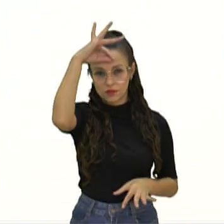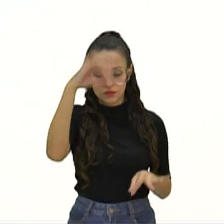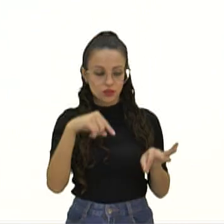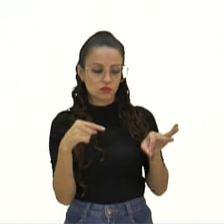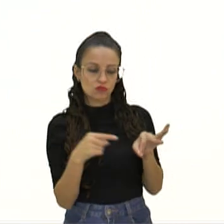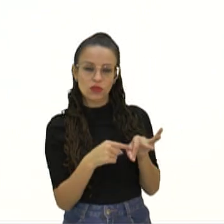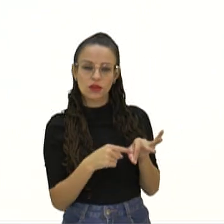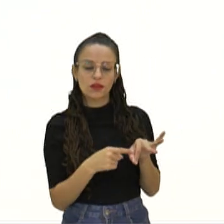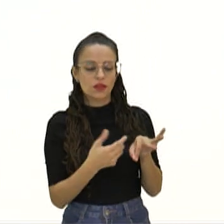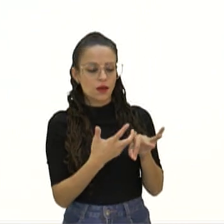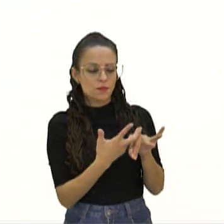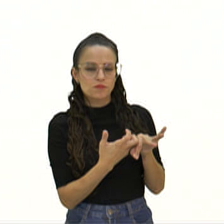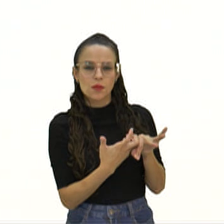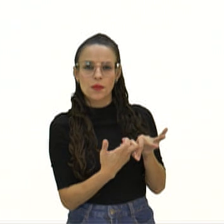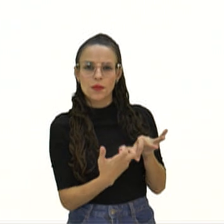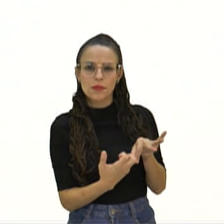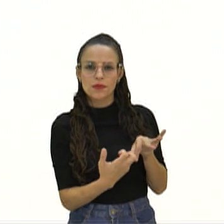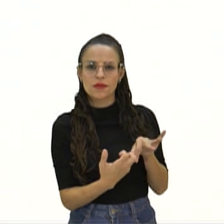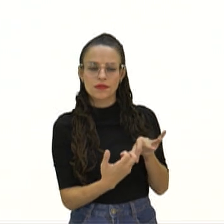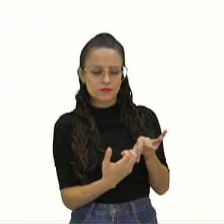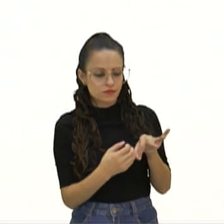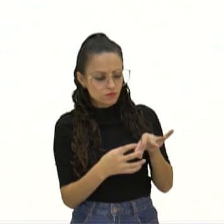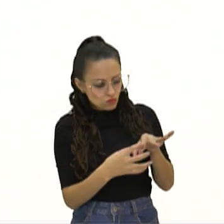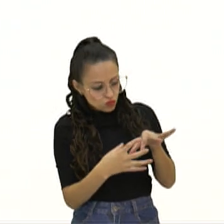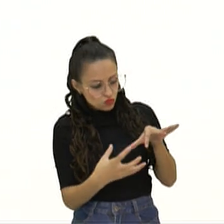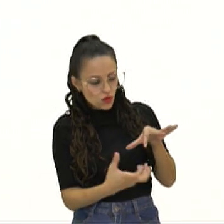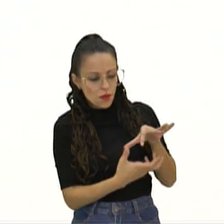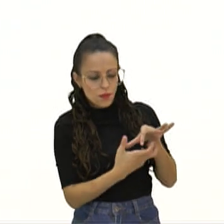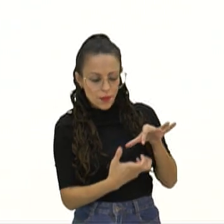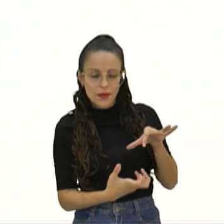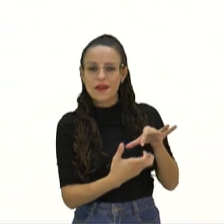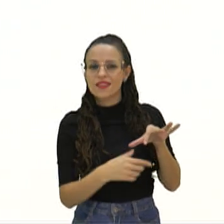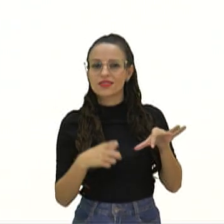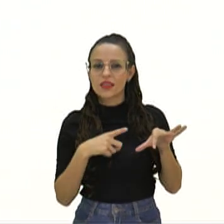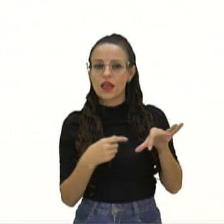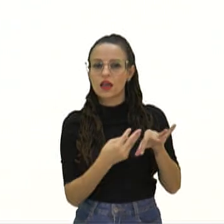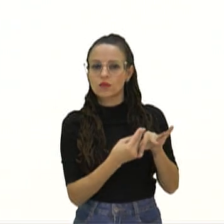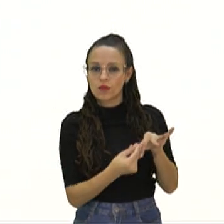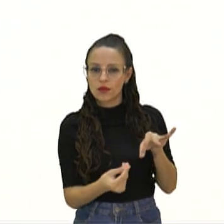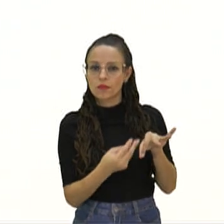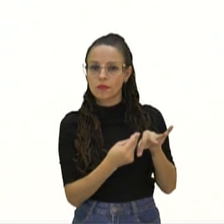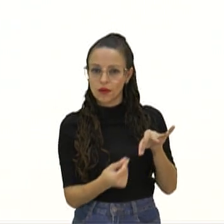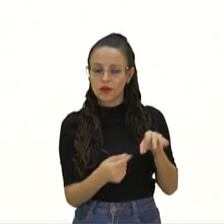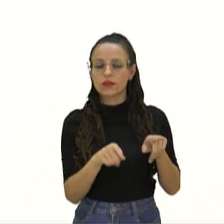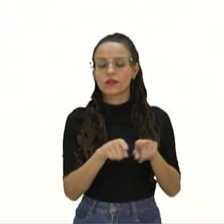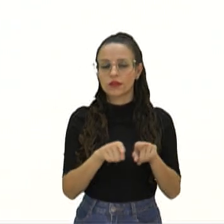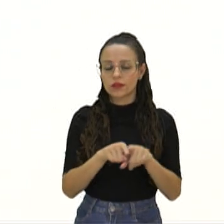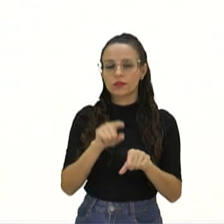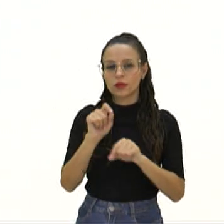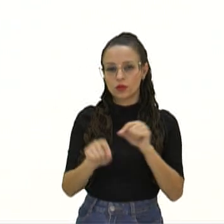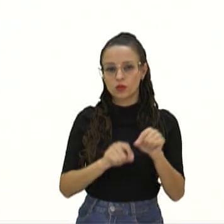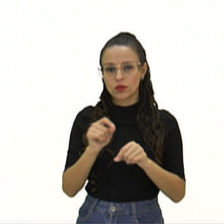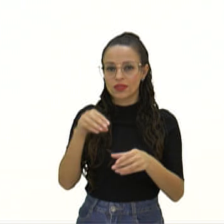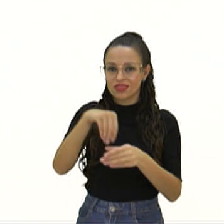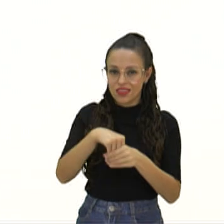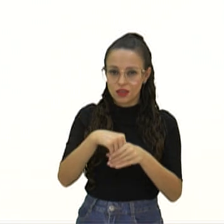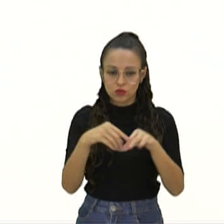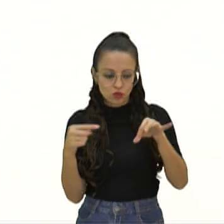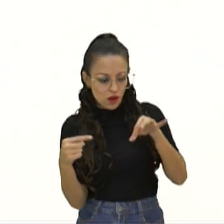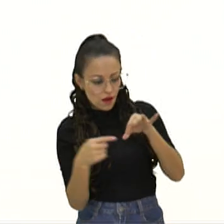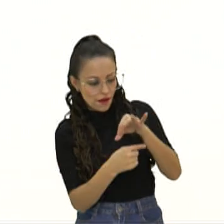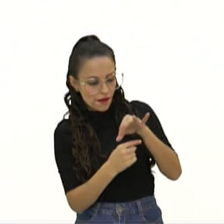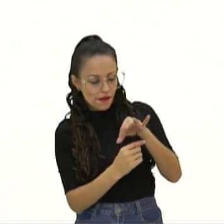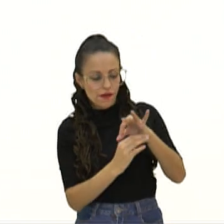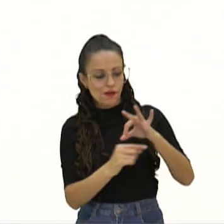seja, como se fossem franjas, né? Com glândulas secretoras de um muco, que, né, reveste aí, no caso, a vagina por dentro.